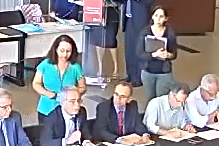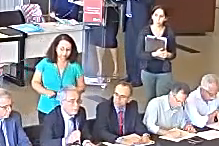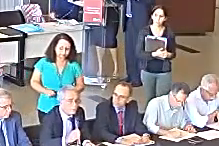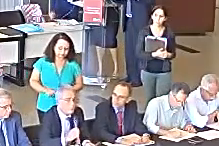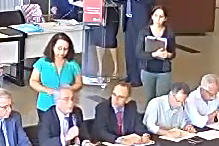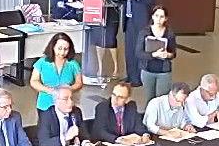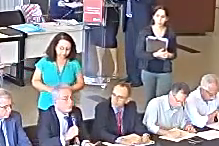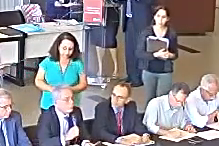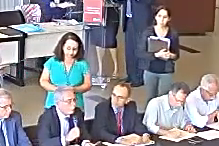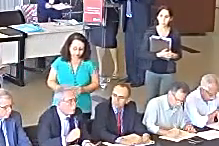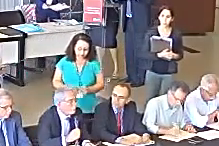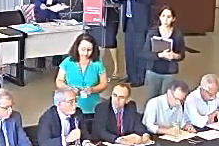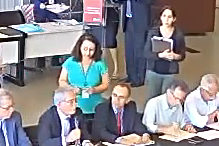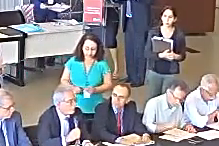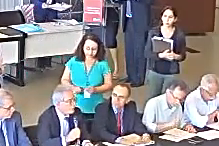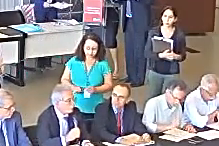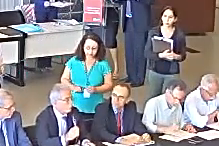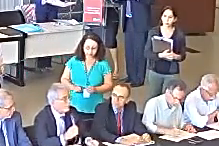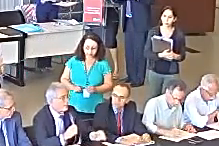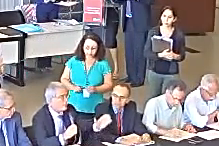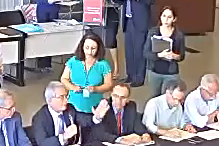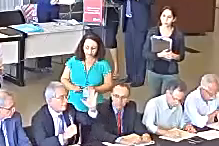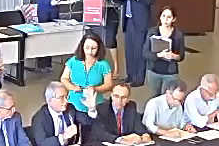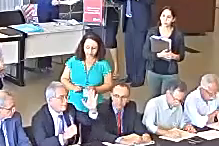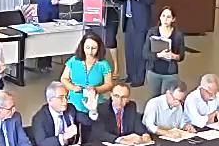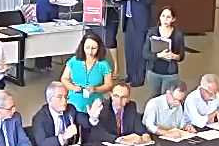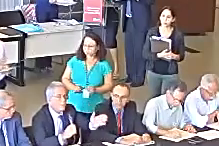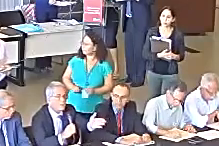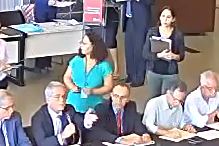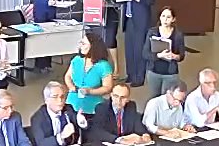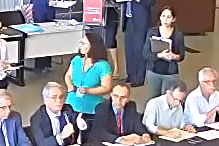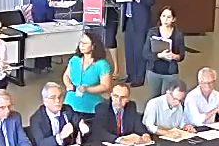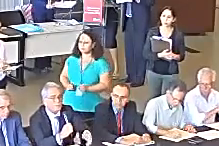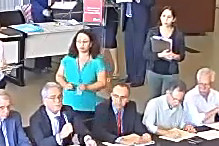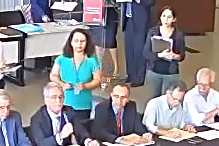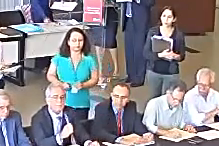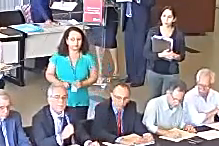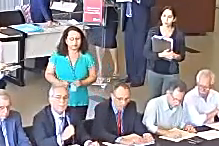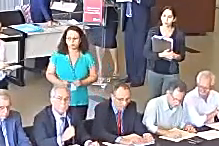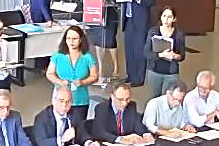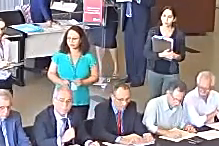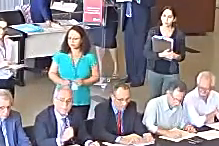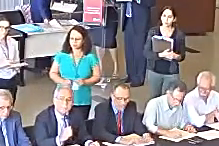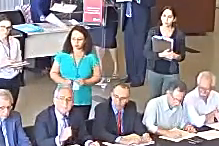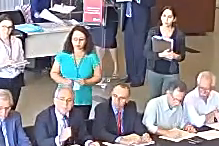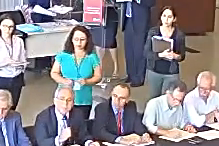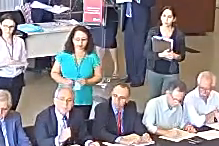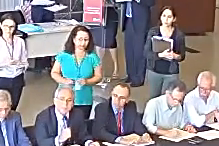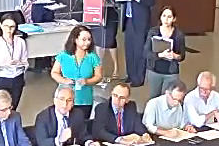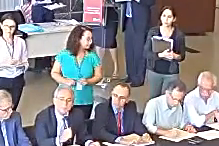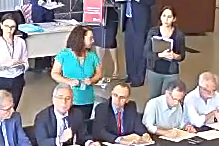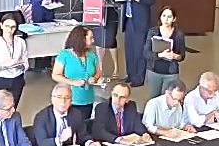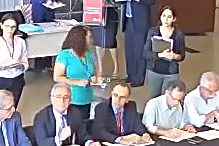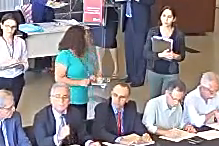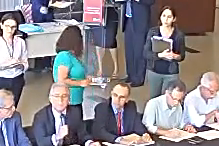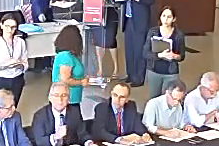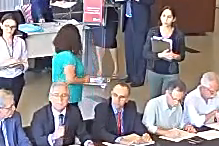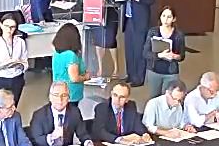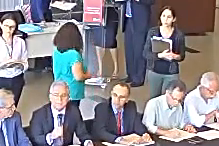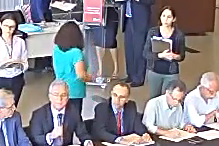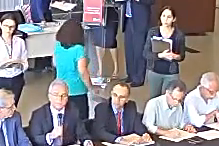eu for dizendo o nome eu queria que o convidado levantasse a mão para que vocês pudessem identificá-los como